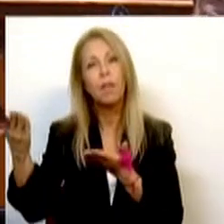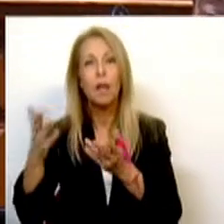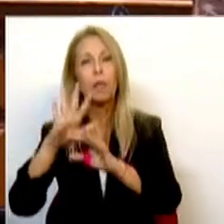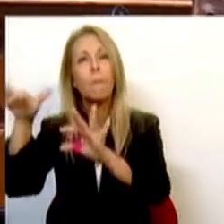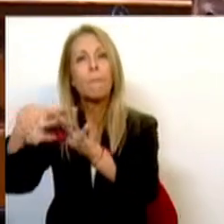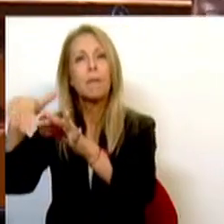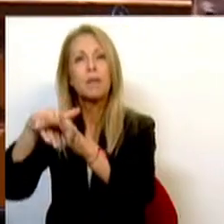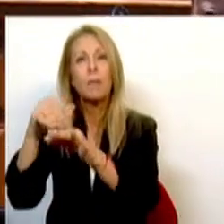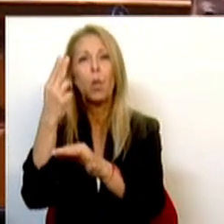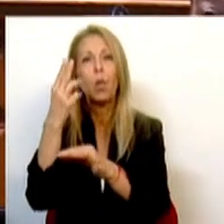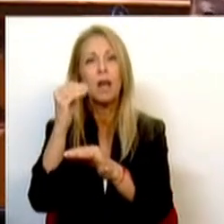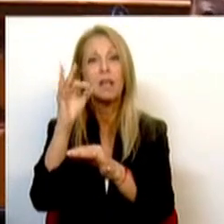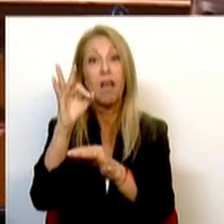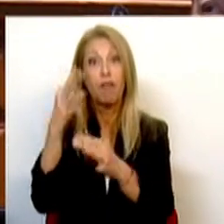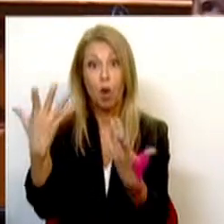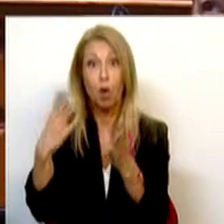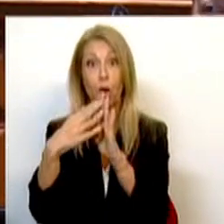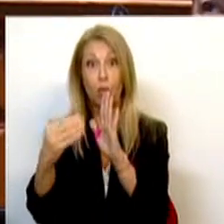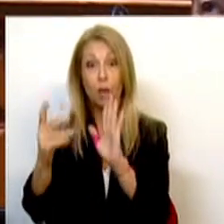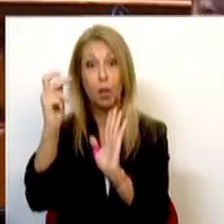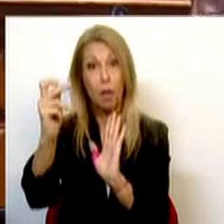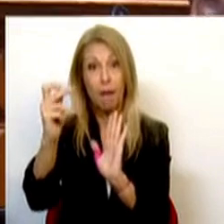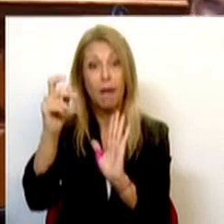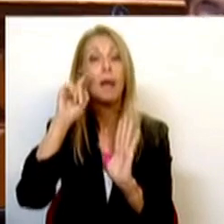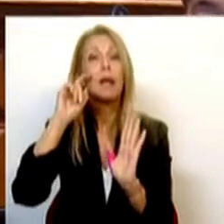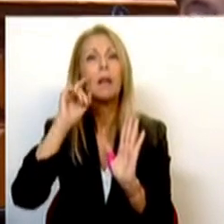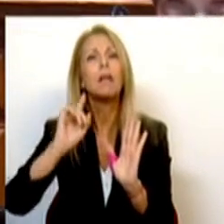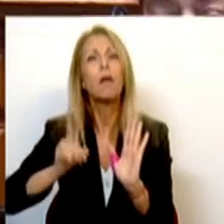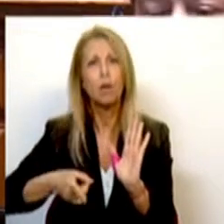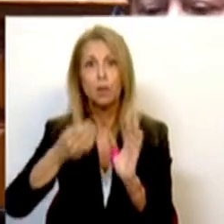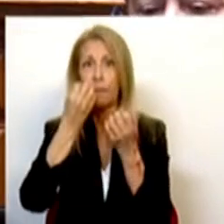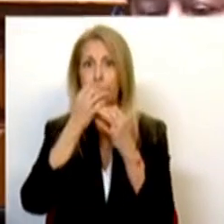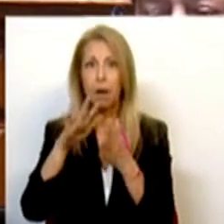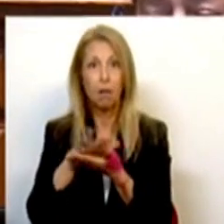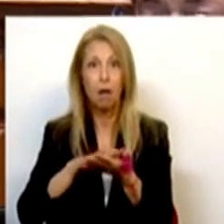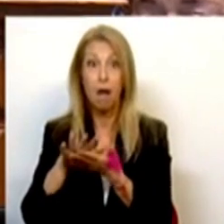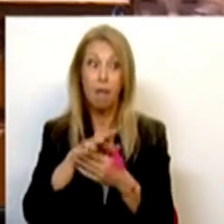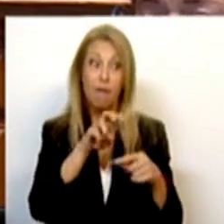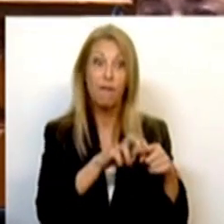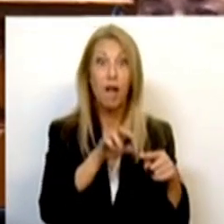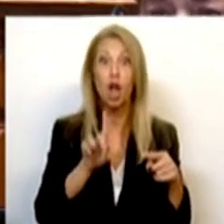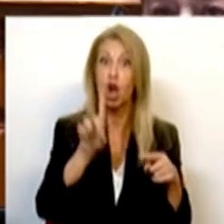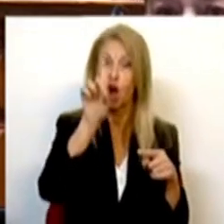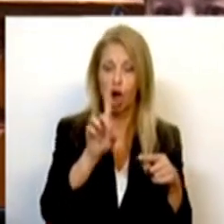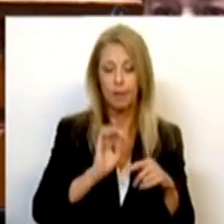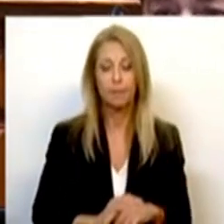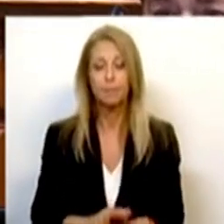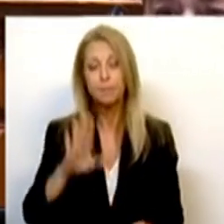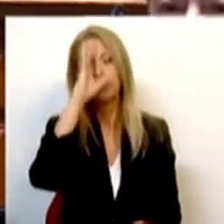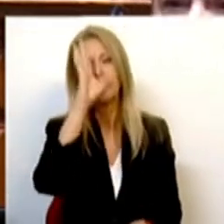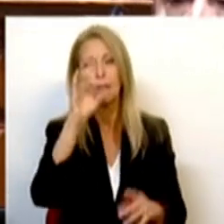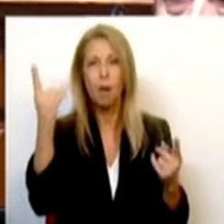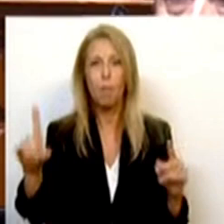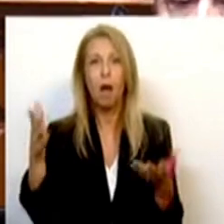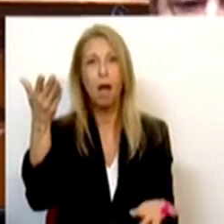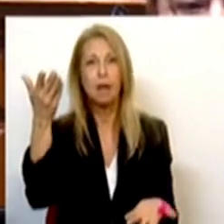OSF, agora modelo A, com a garantia de não perderem a vaga no Norte. Sabemos que existe um